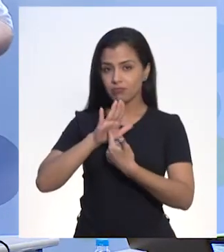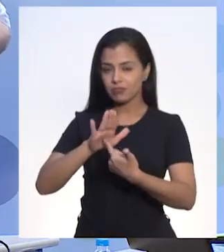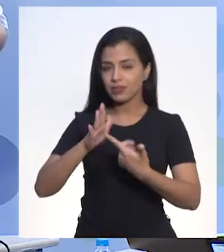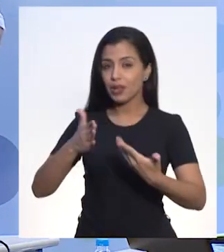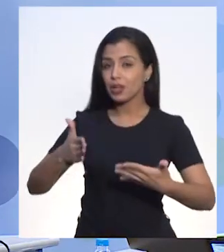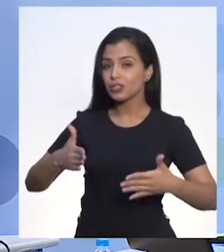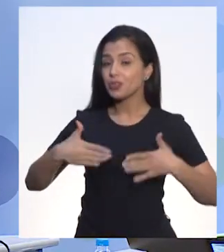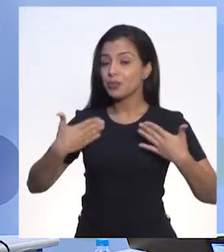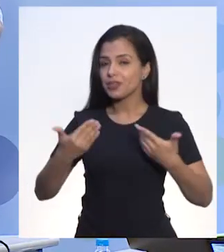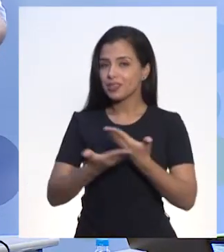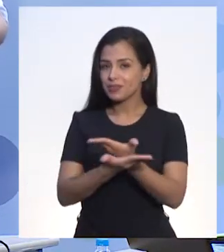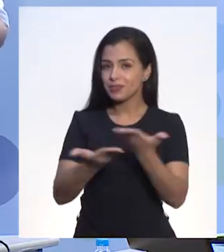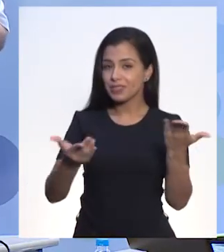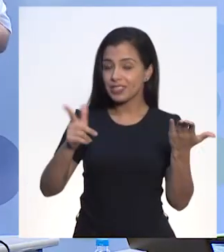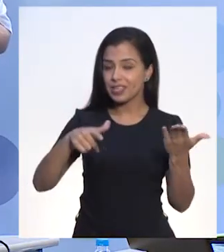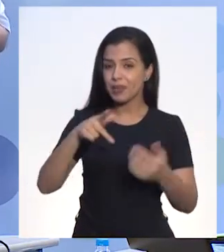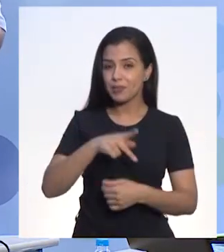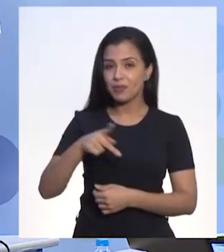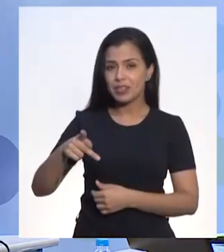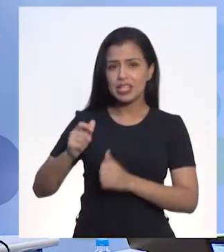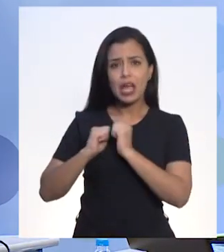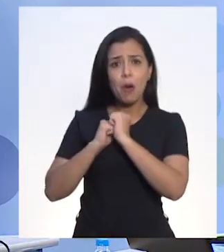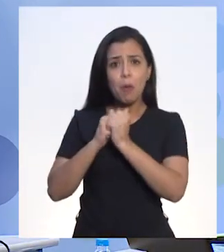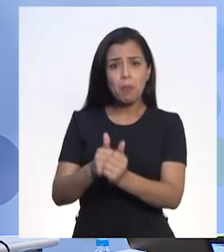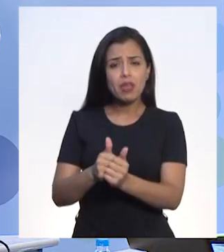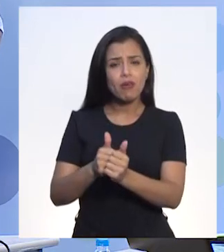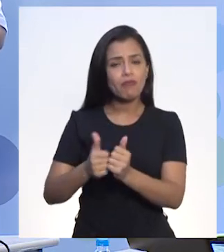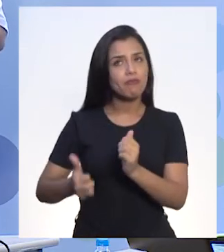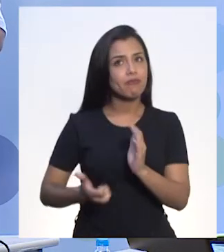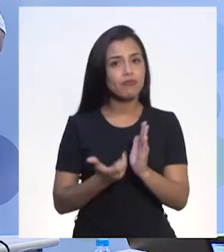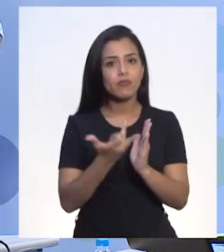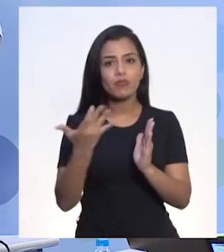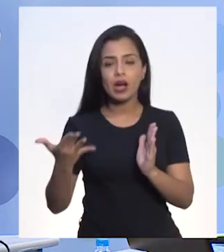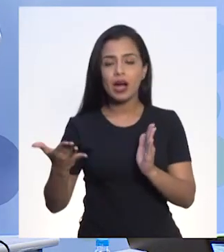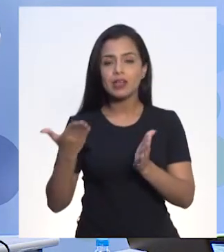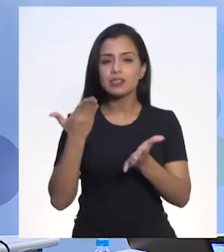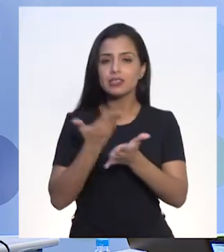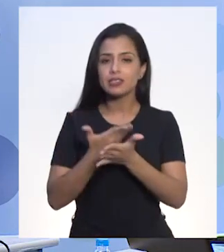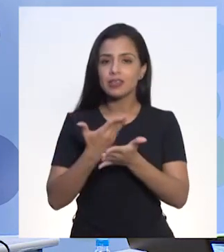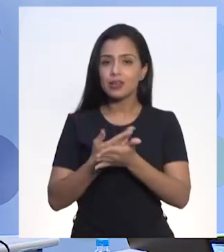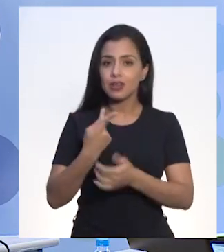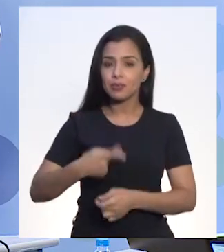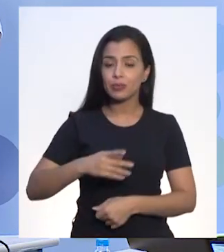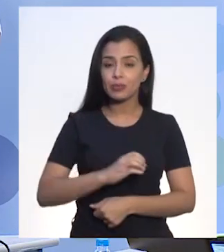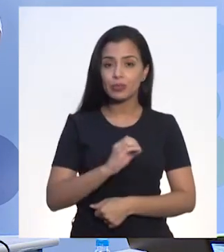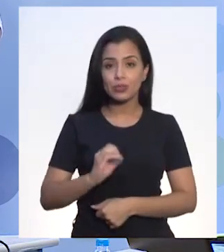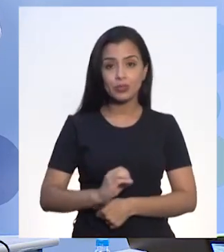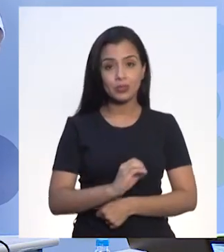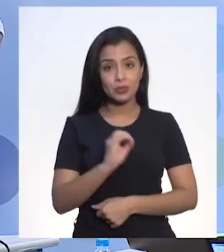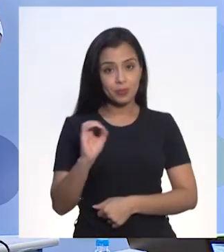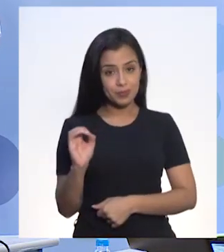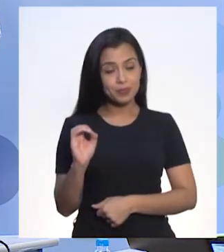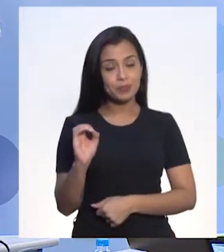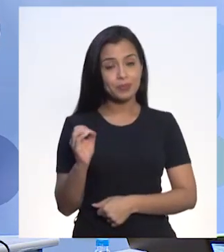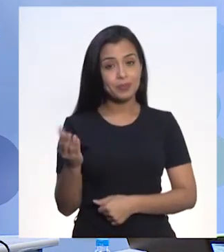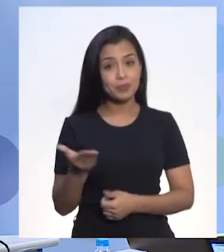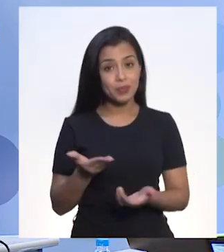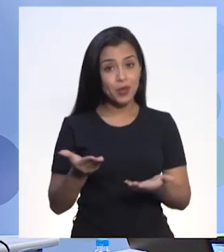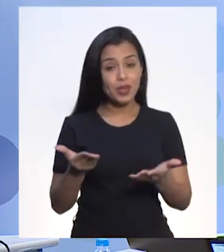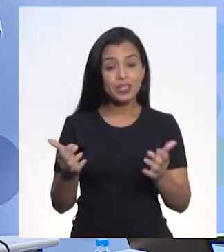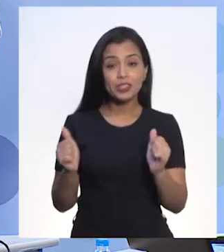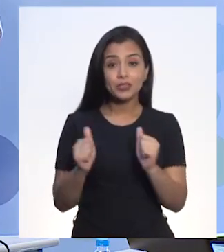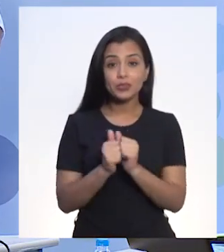para vocês, que é uma professora que acompanhou vocês em diversas aulas aqui do segundo ensino médio, e aqui agora está com a